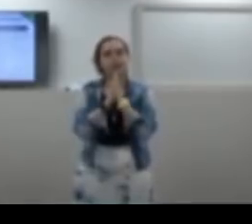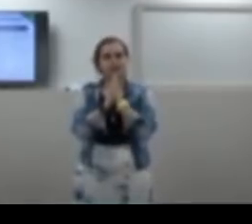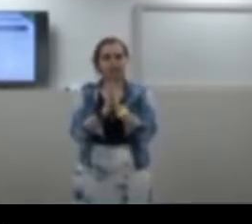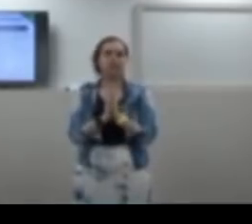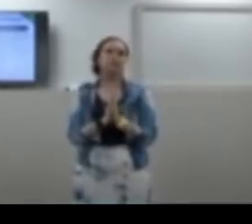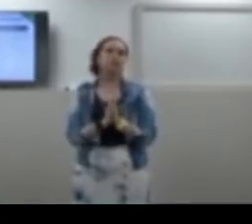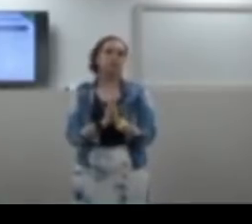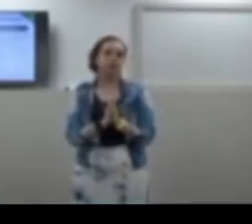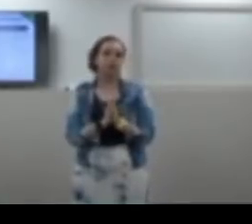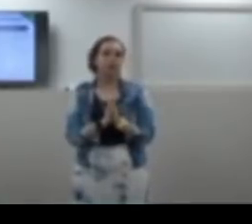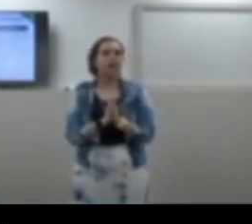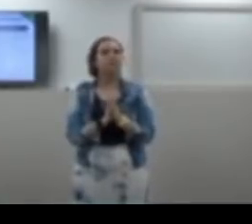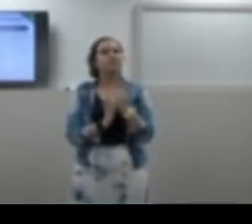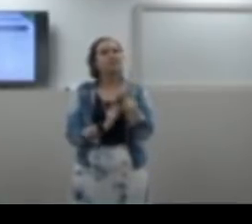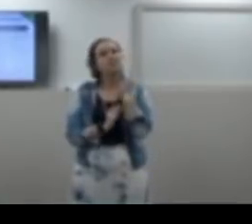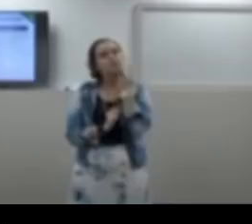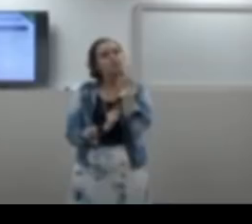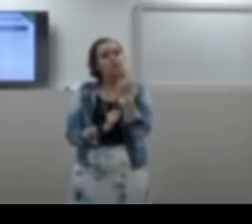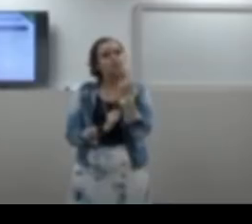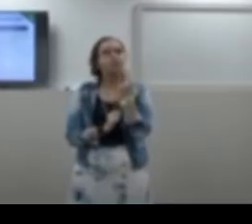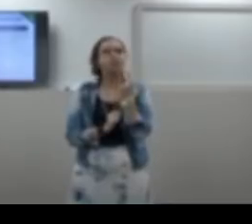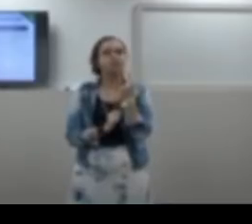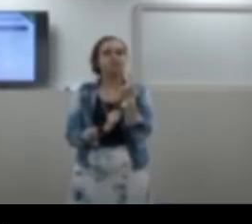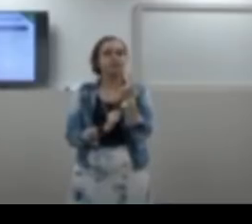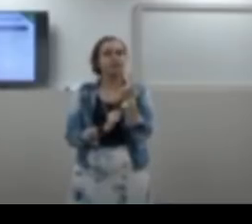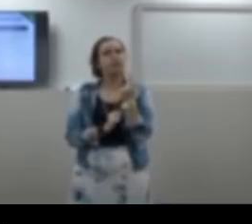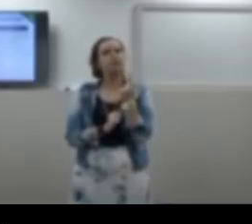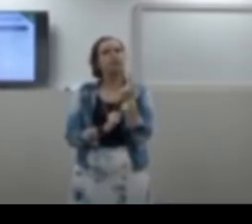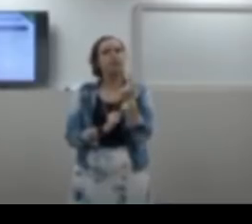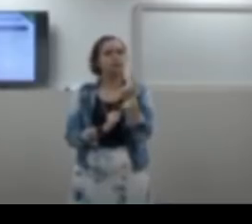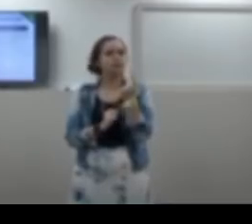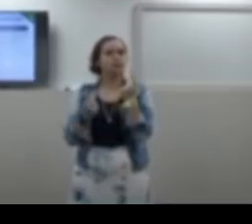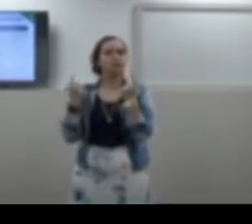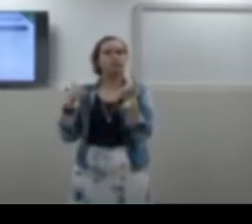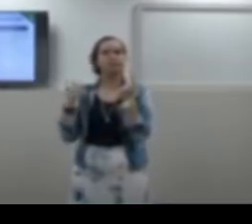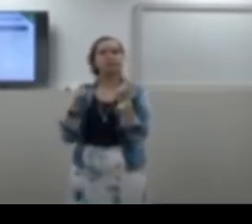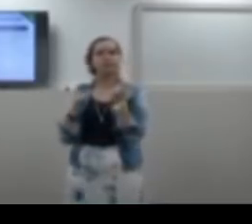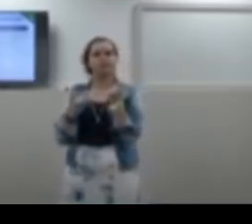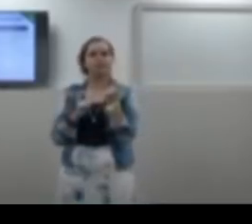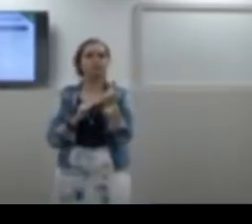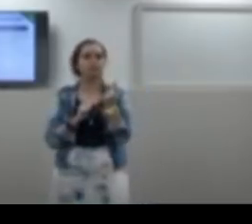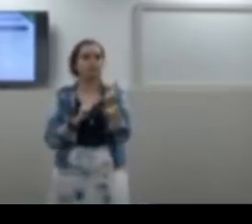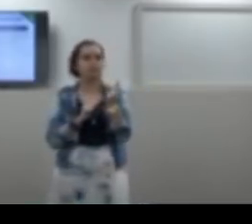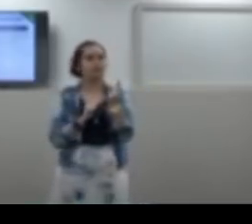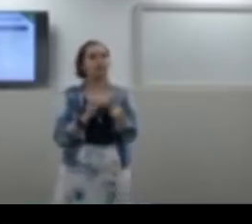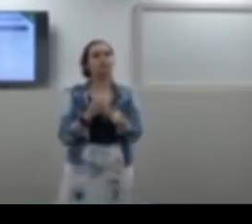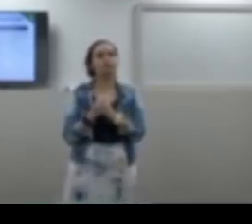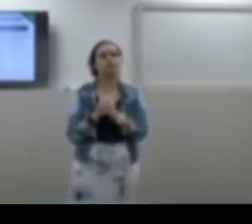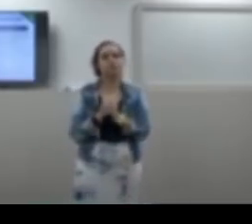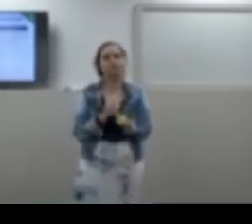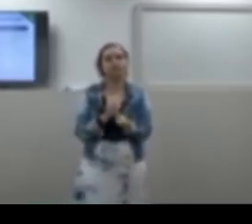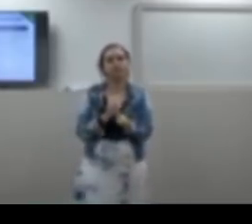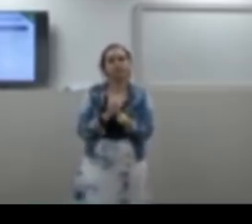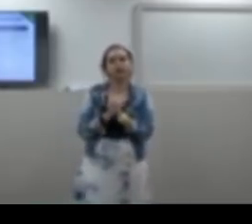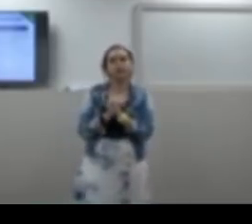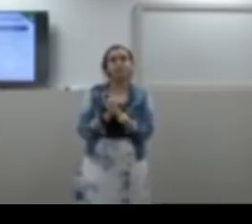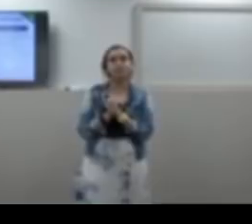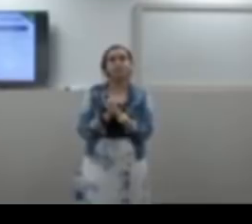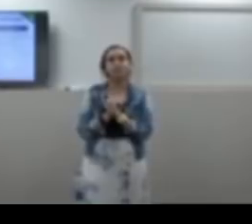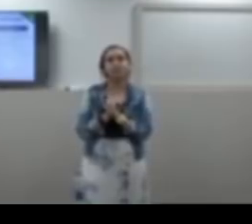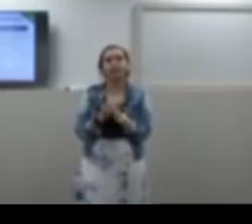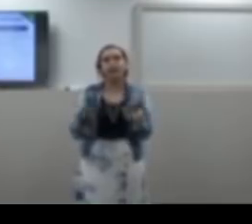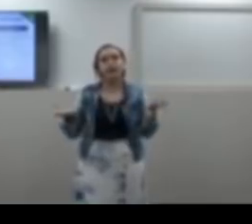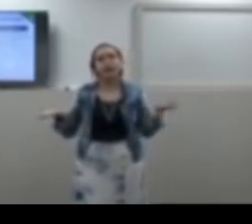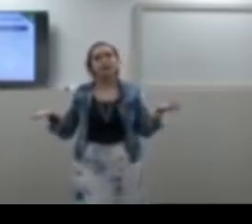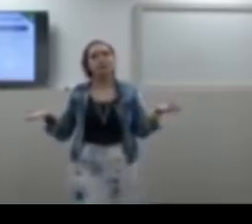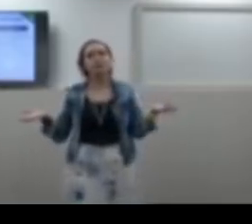99% desse domínio. A gente só está com 1% dele. Olha só, a gente comentou lá da notícia no começo da aula que as araucárias